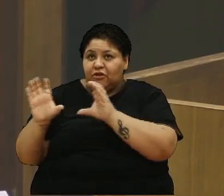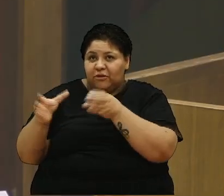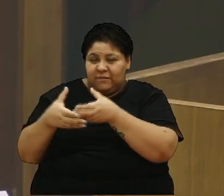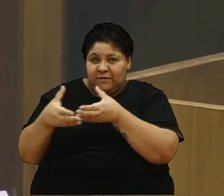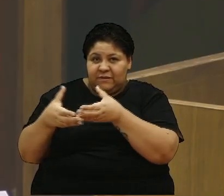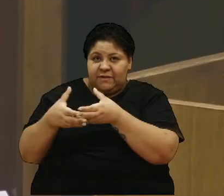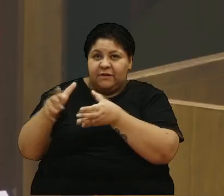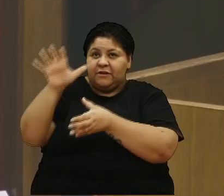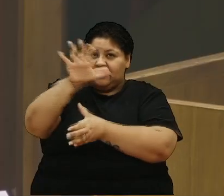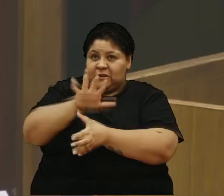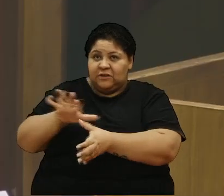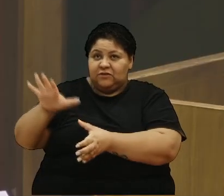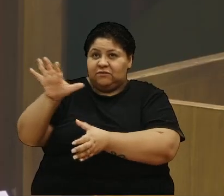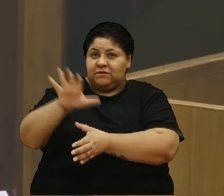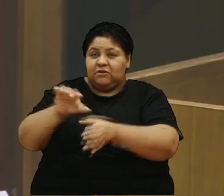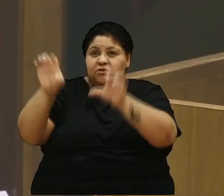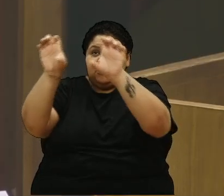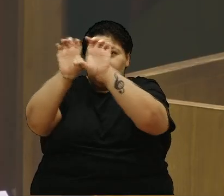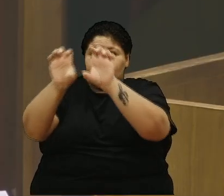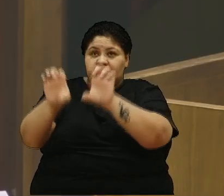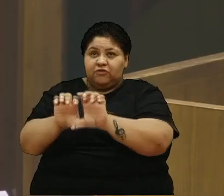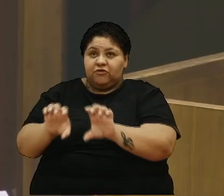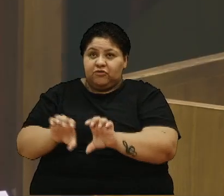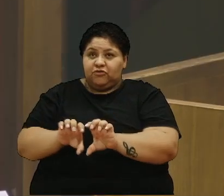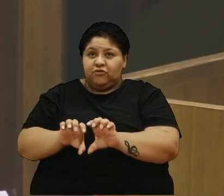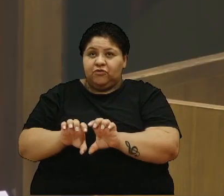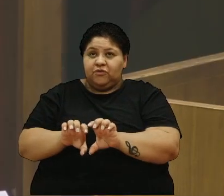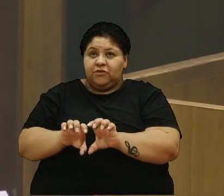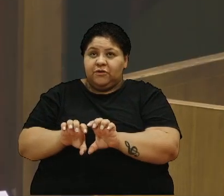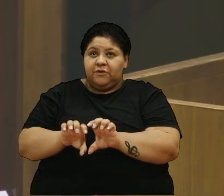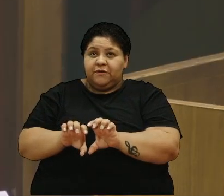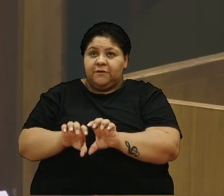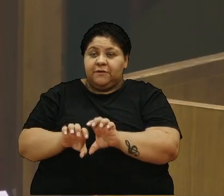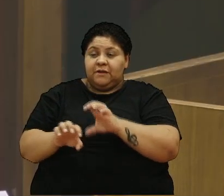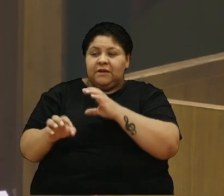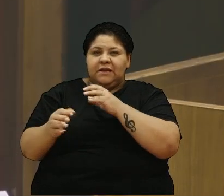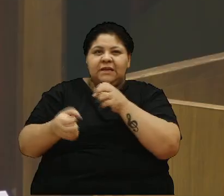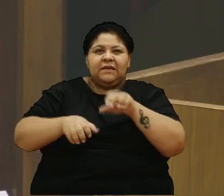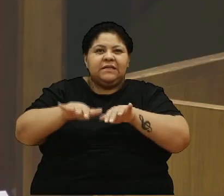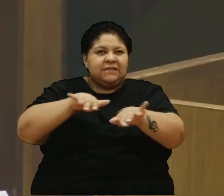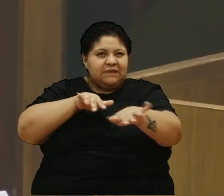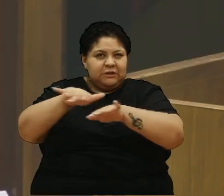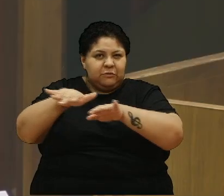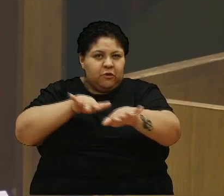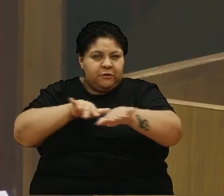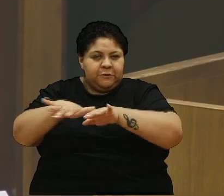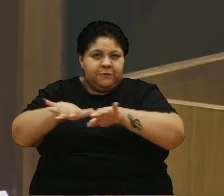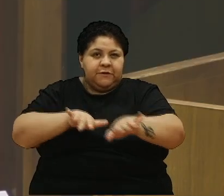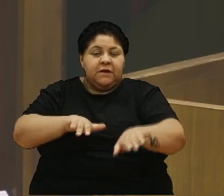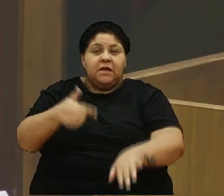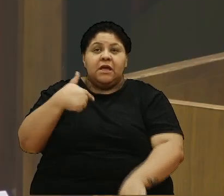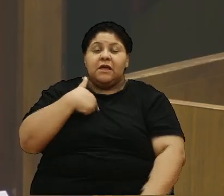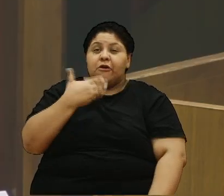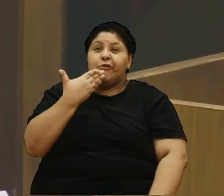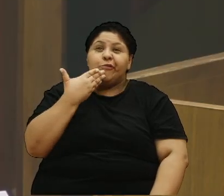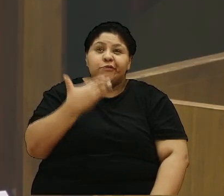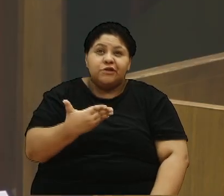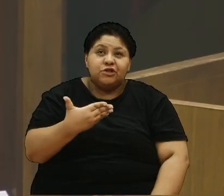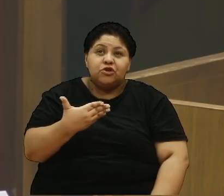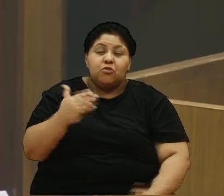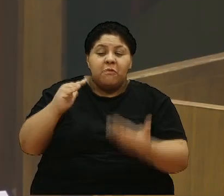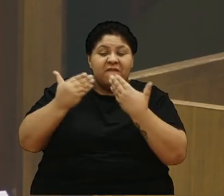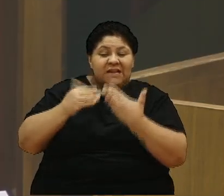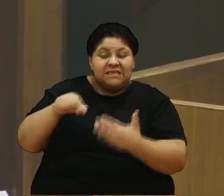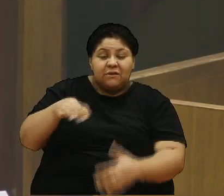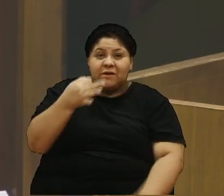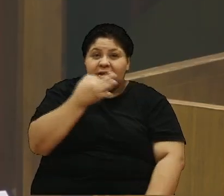de Transporte Terrestre. Eu fui lá no DENIT solicitar uma inspeção aqui no município de Caxias do